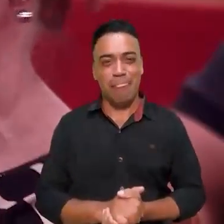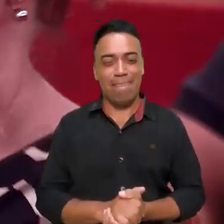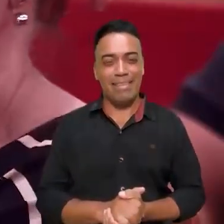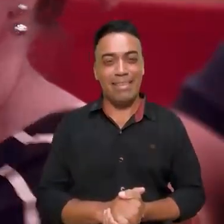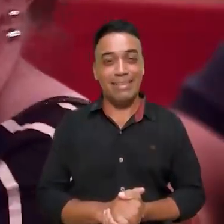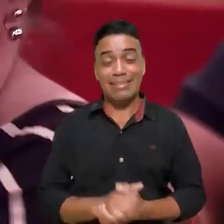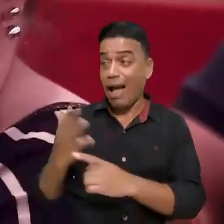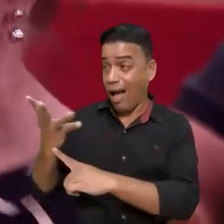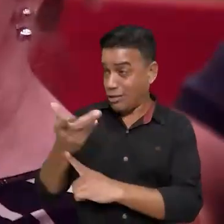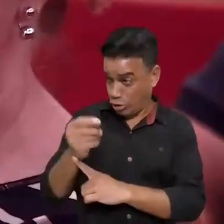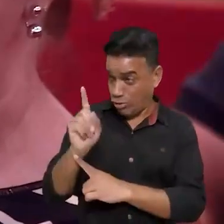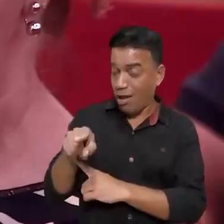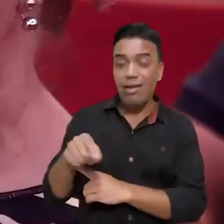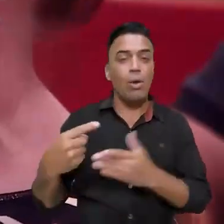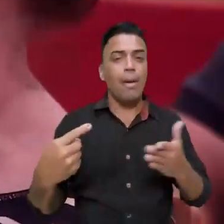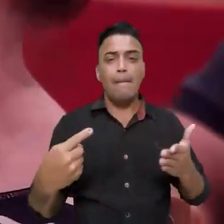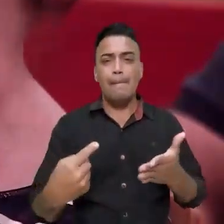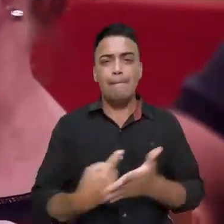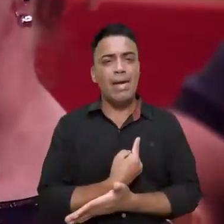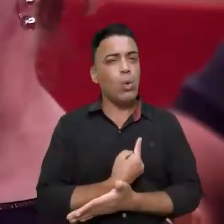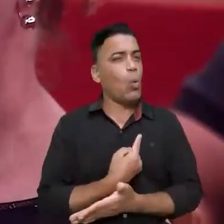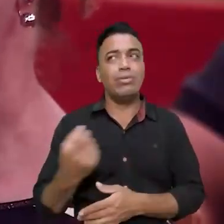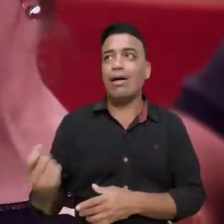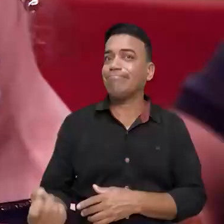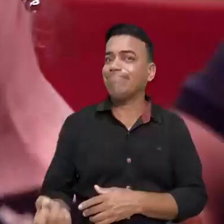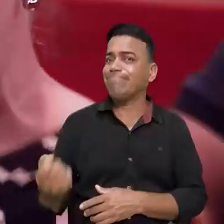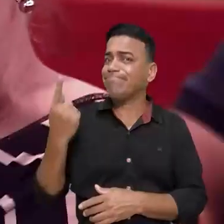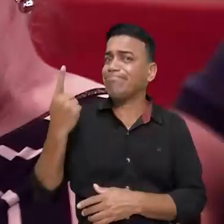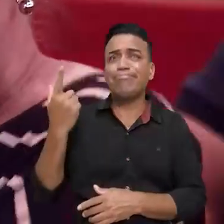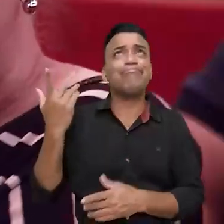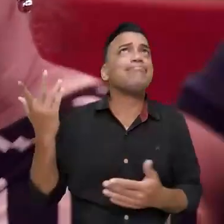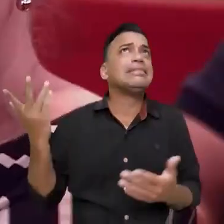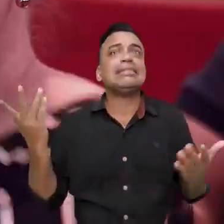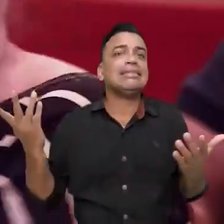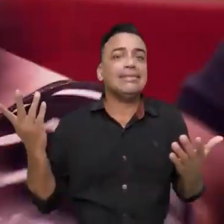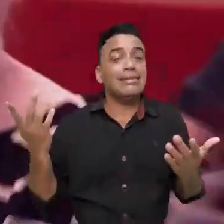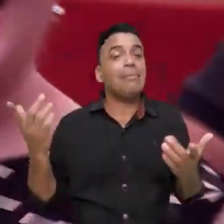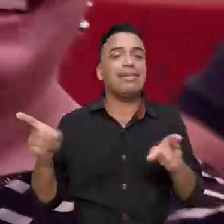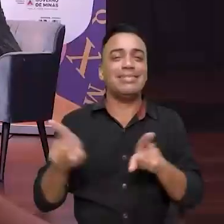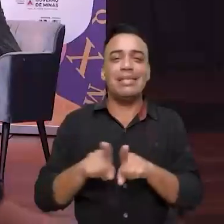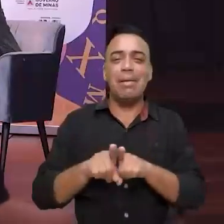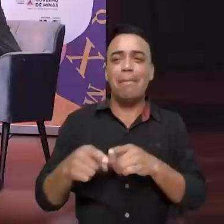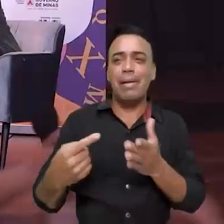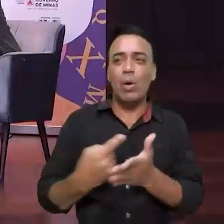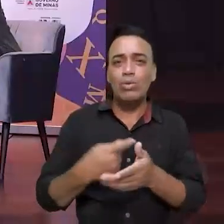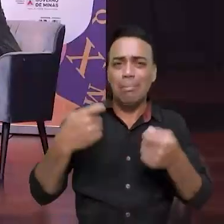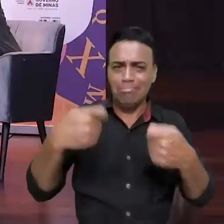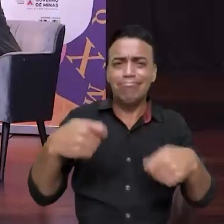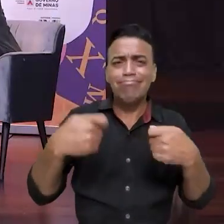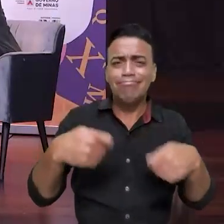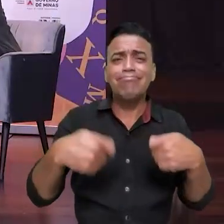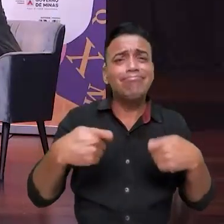Da arte, né? É uma pergunta tão absurda, não é assim, absurda, mas ao mesmo tempo tão necessária, não